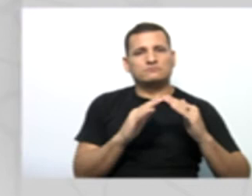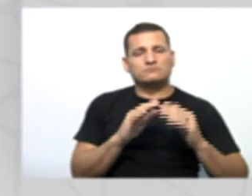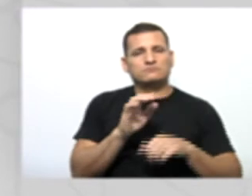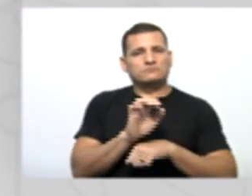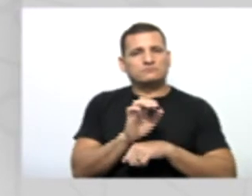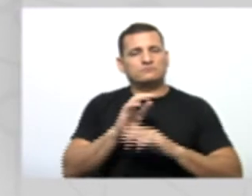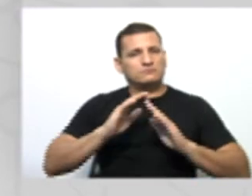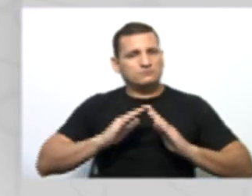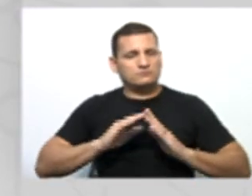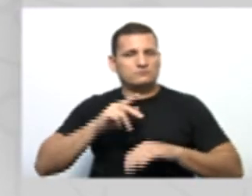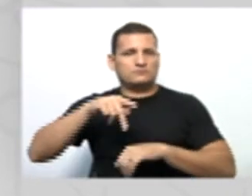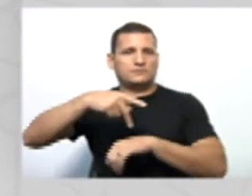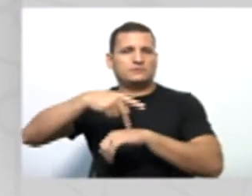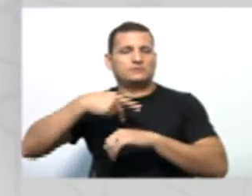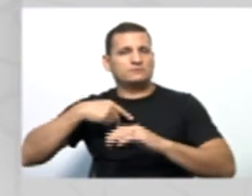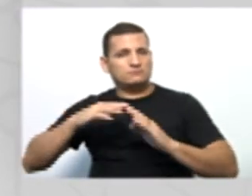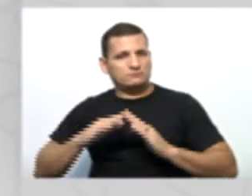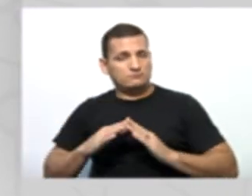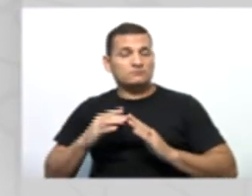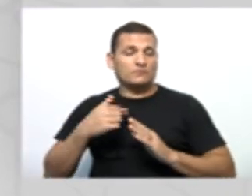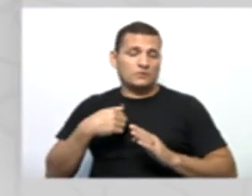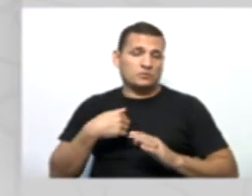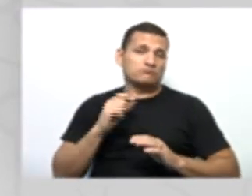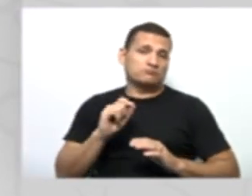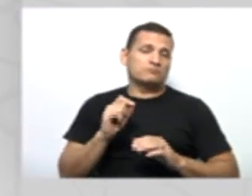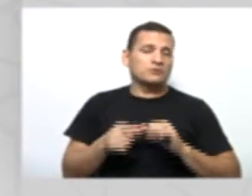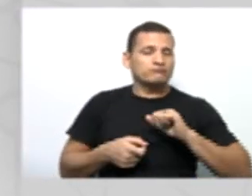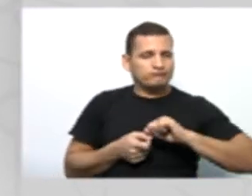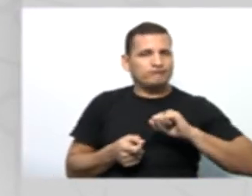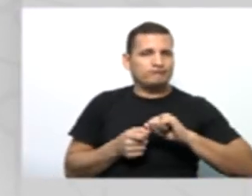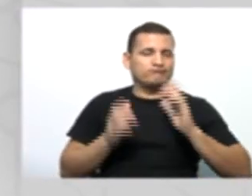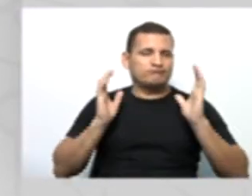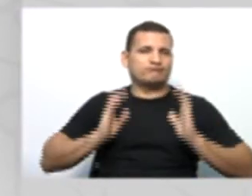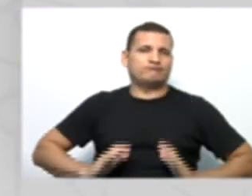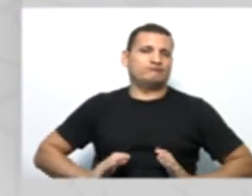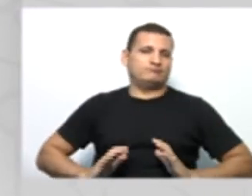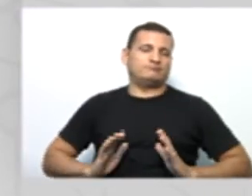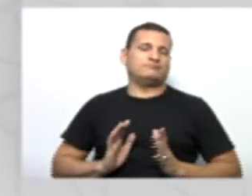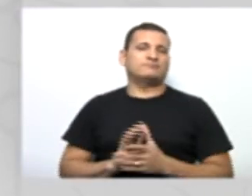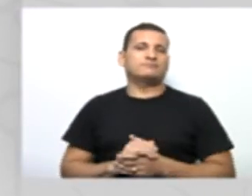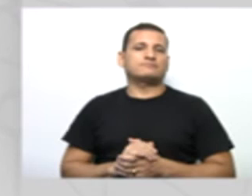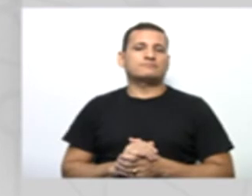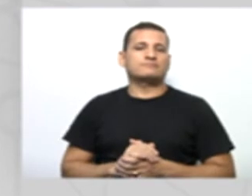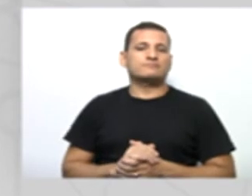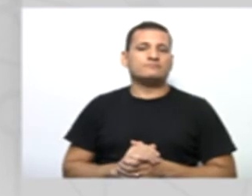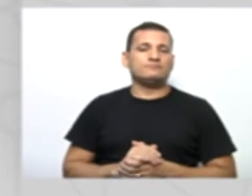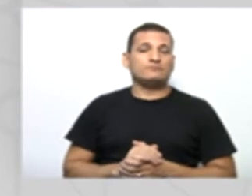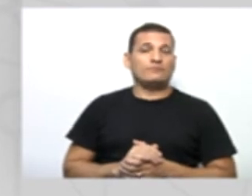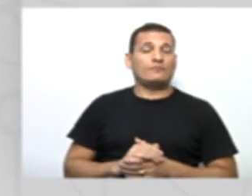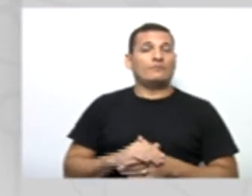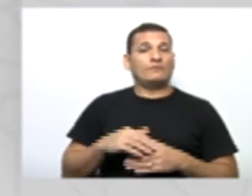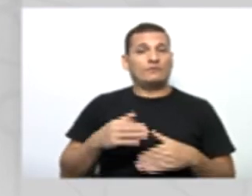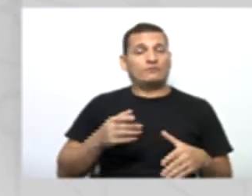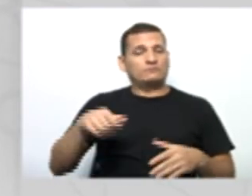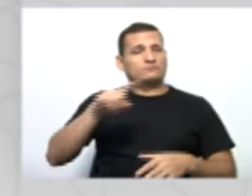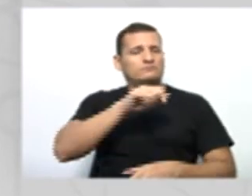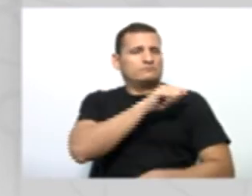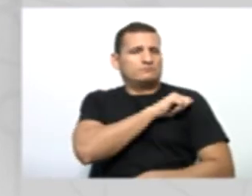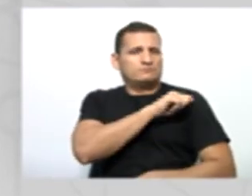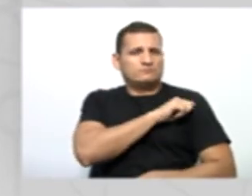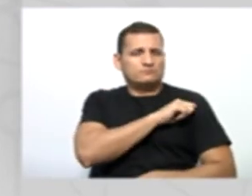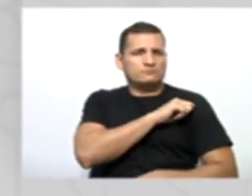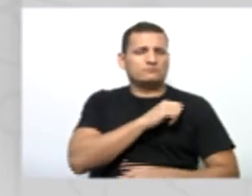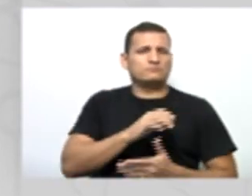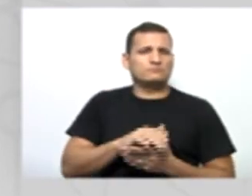estado que eu moro, o país que eu moro, eu estou exercendo a minha cidadania. E uma forma dos alunos, né, dos estudantes de